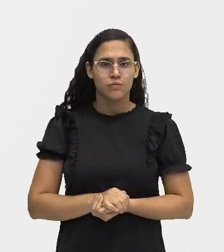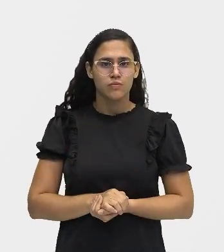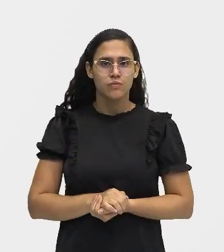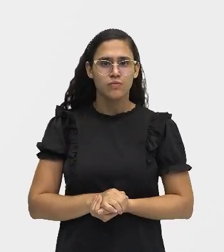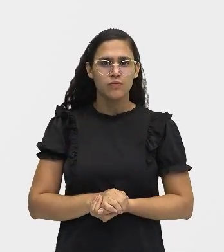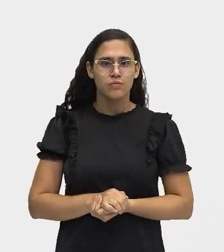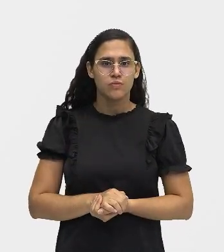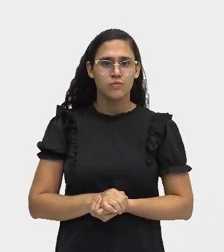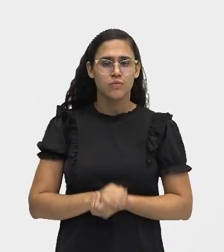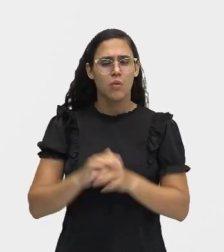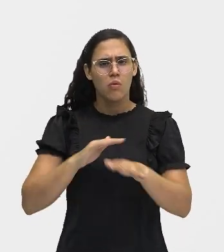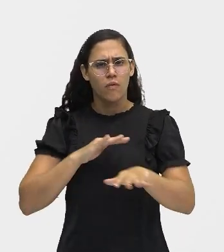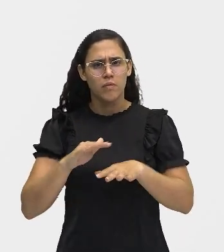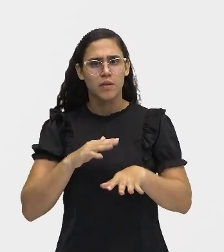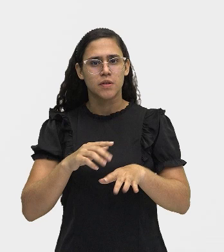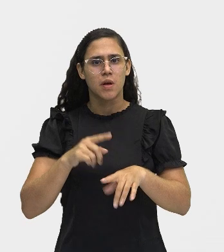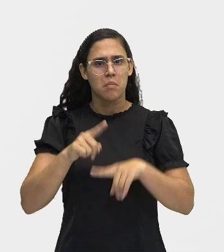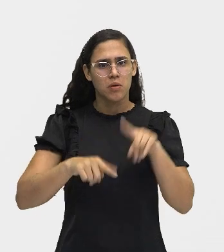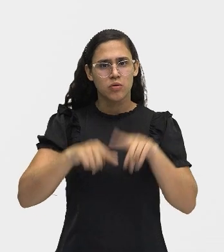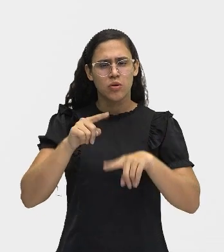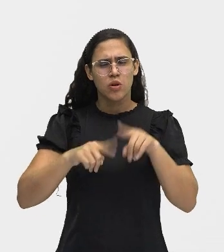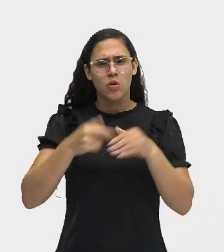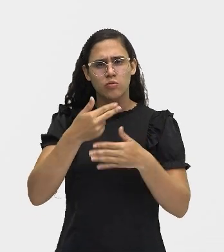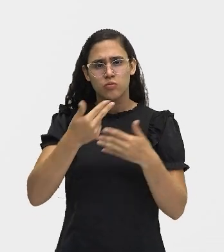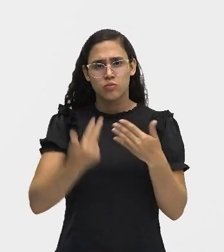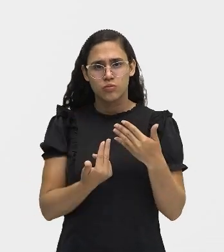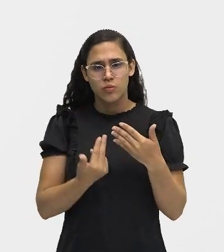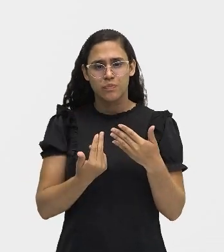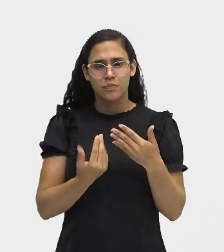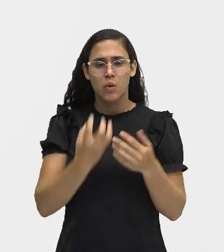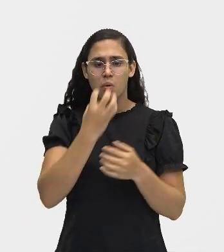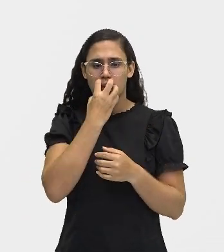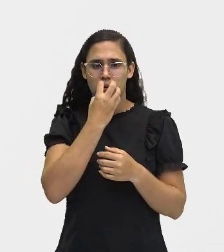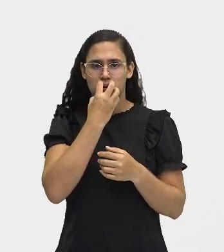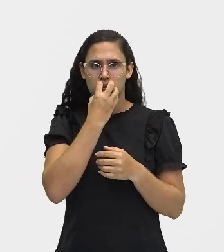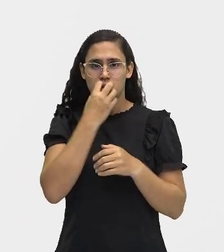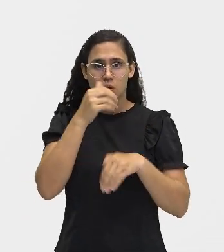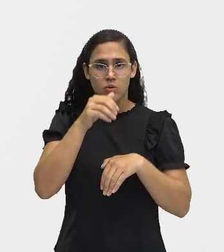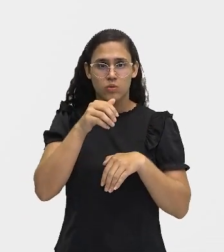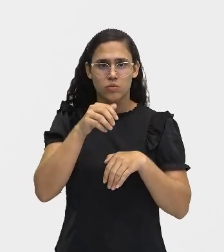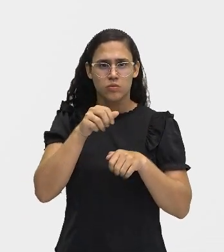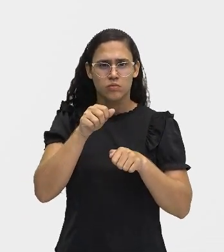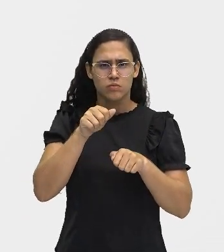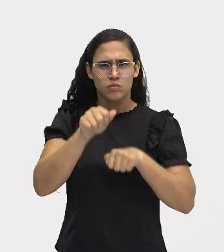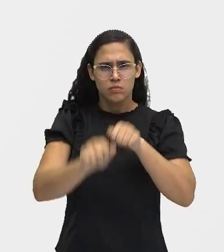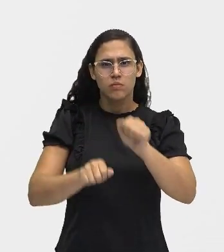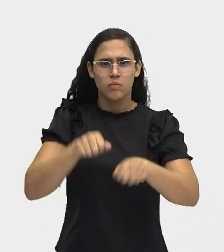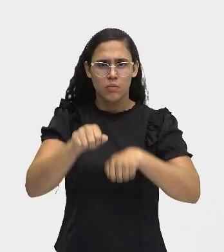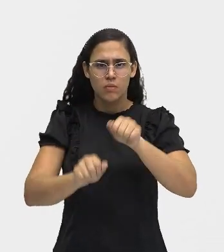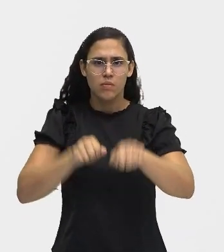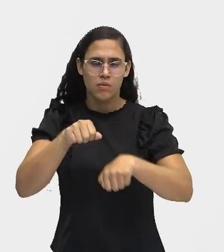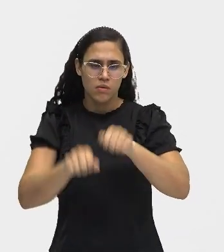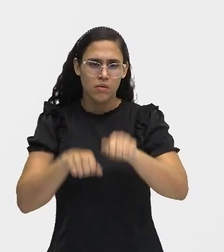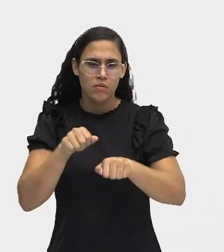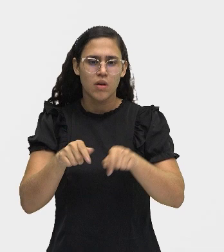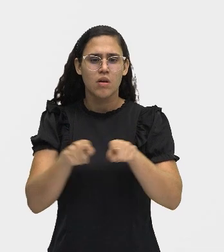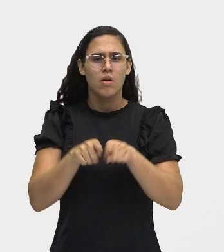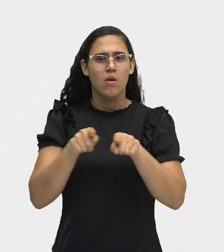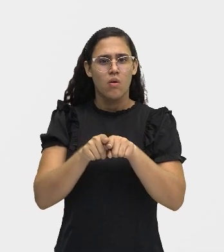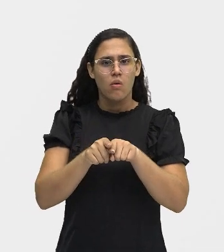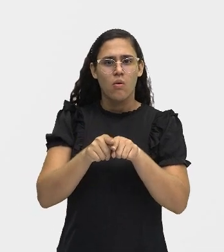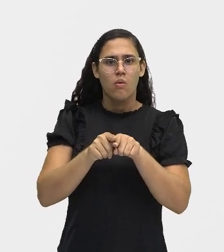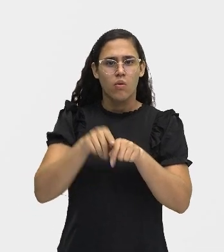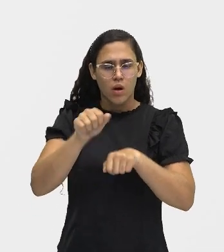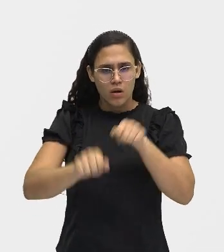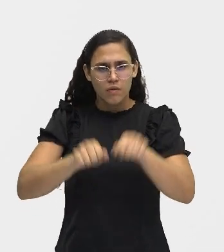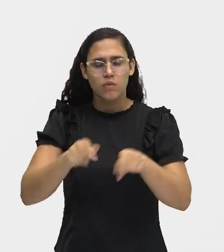para movimentar instrumentos, né, para fazer diversas coisas. O cachorro usa para se locomover, já que ele é um quadrúpede, né? O cavalo também,